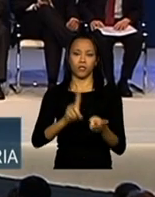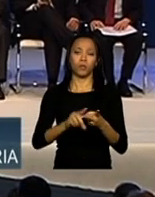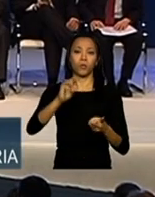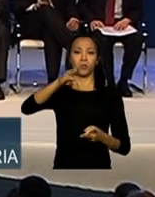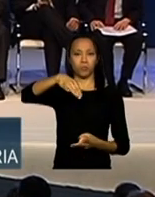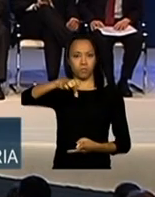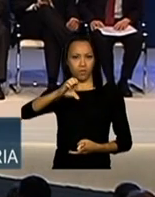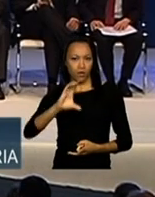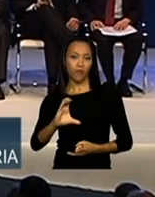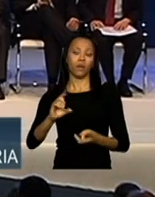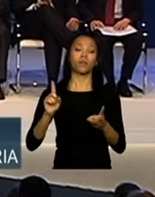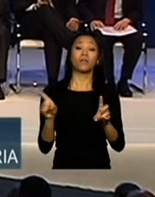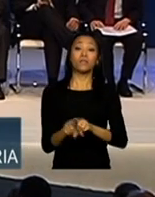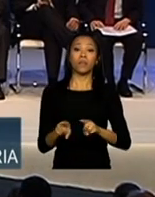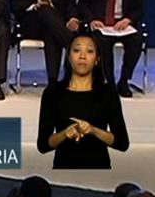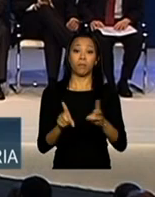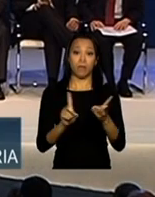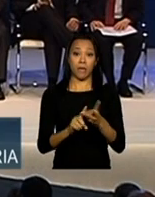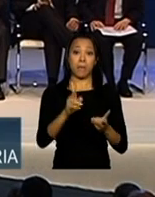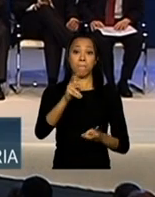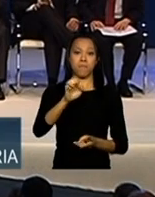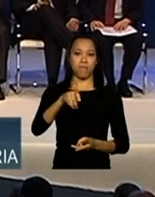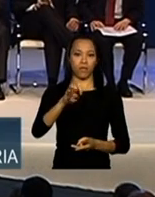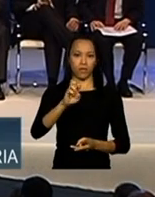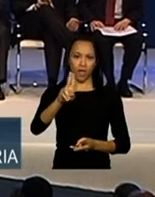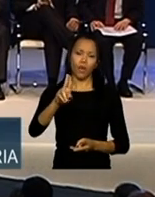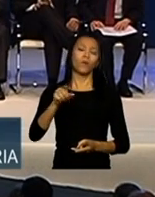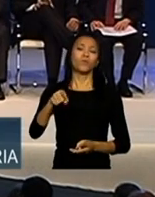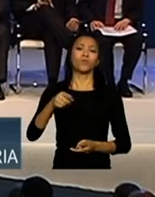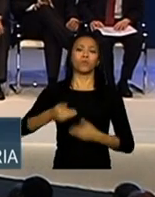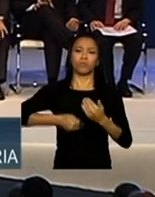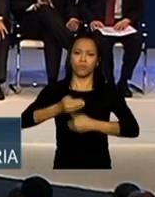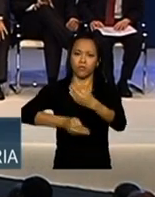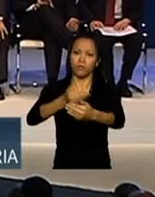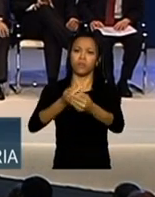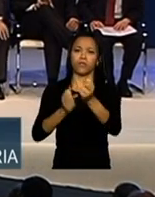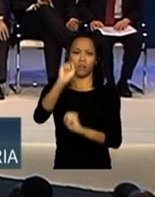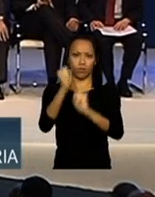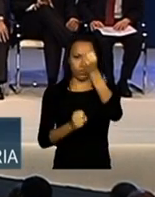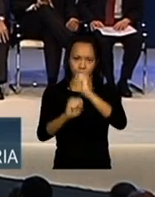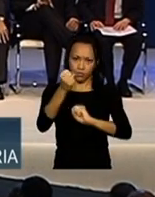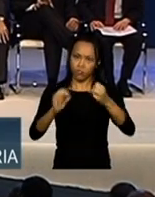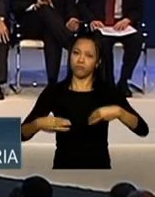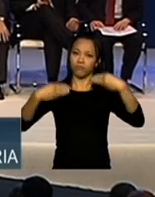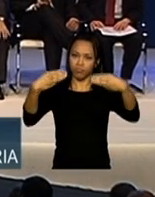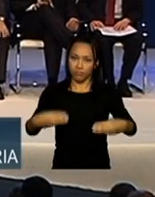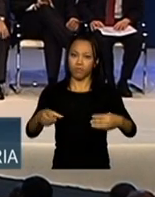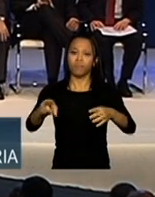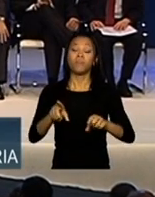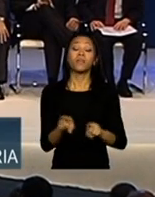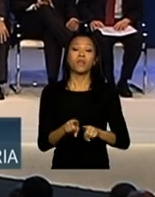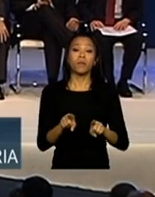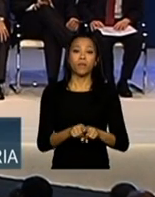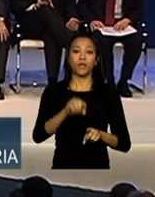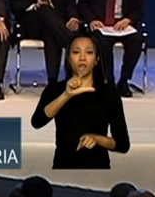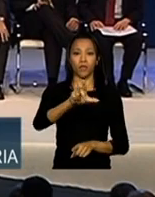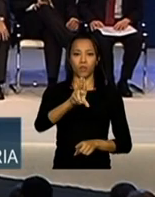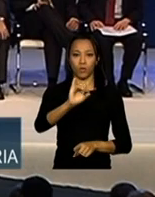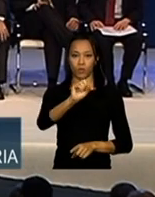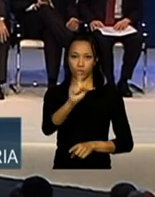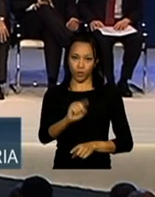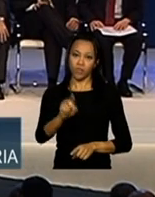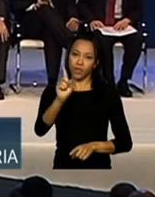Mercadante da Educação, Fernando Pimentel, do Desenvolvimento, Indústria e Comércio Exterior, e Luiz Antônio